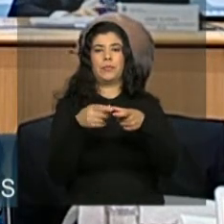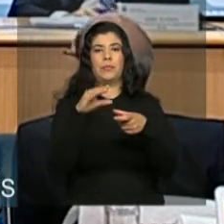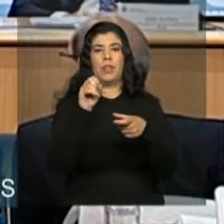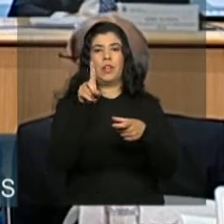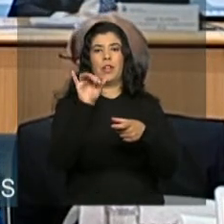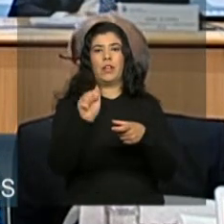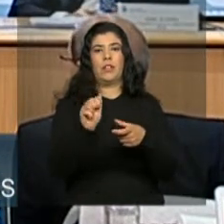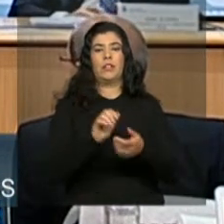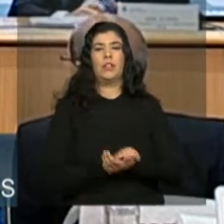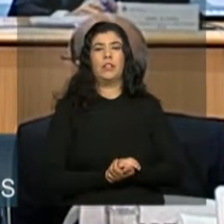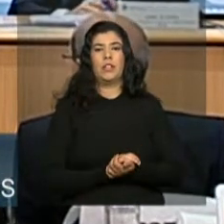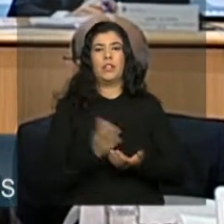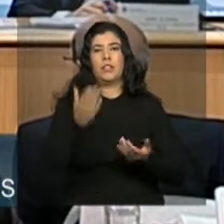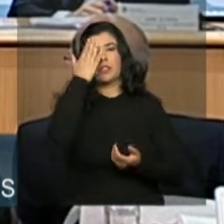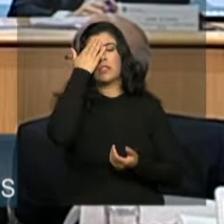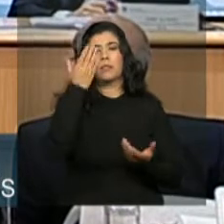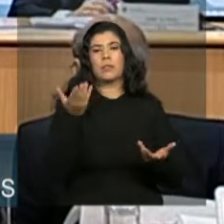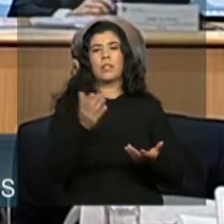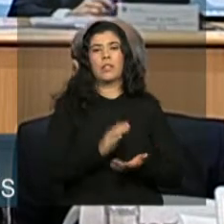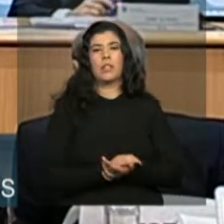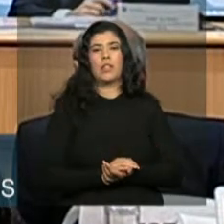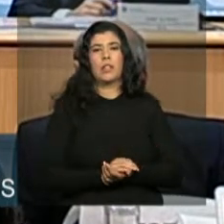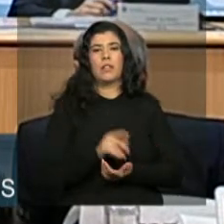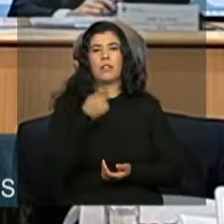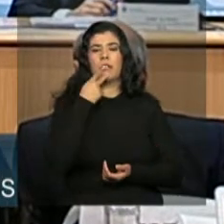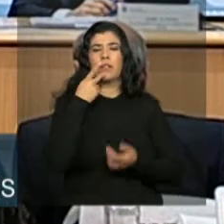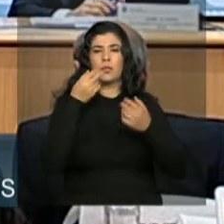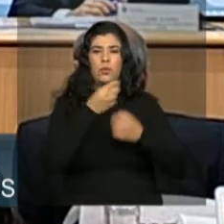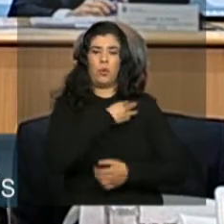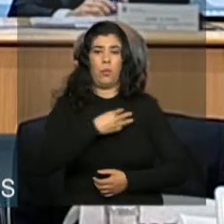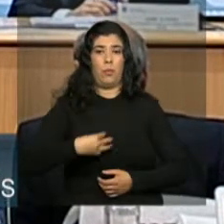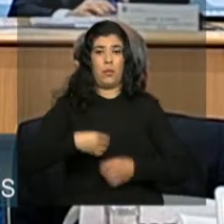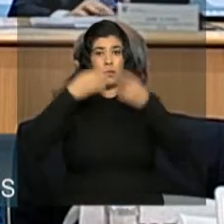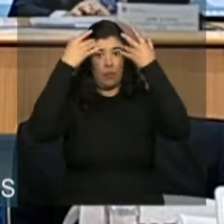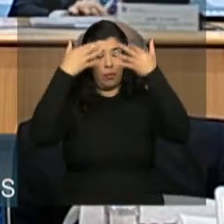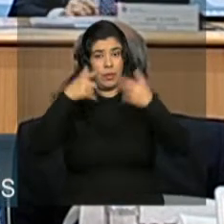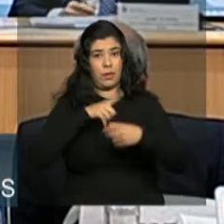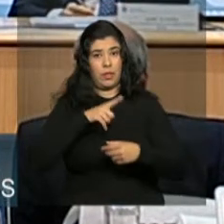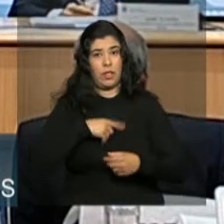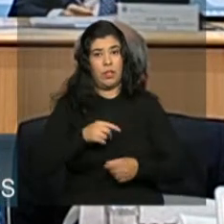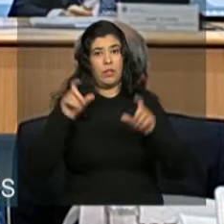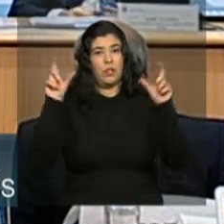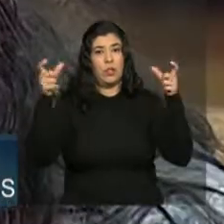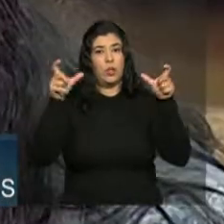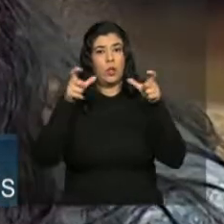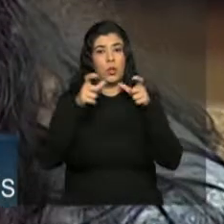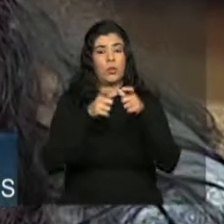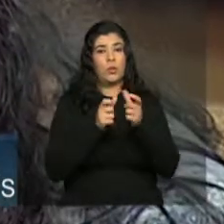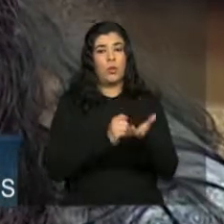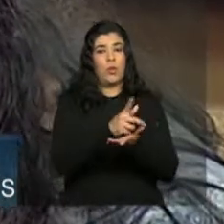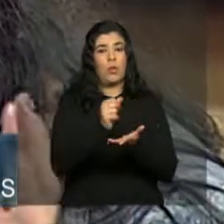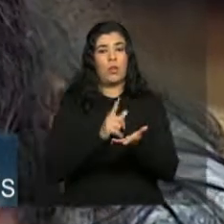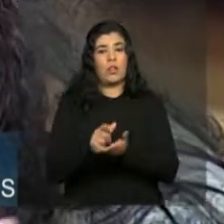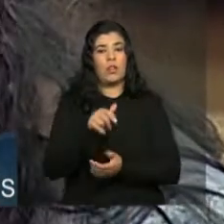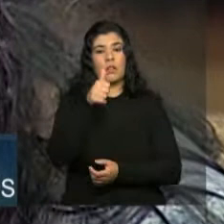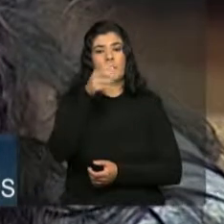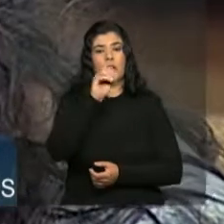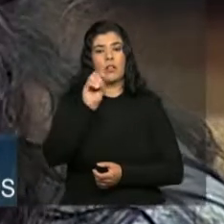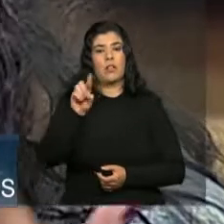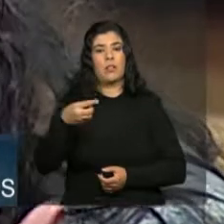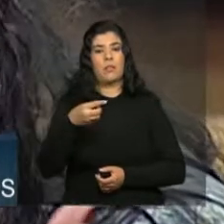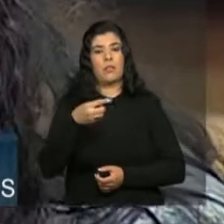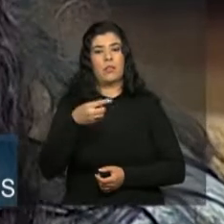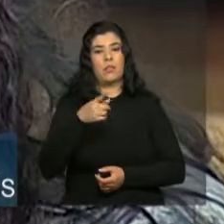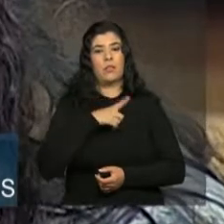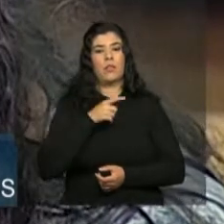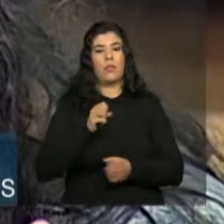Ministro Por favor eu gostaria de saber se eu falo que a redução a expectativa é de uma redução de 100 milhões aí no gasto no mercado Qual que é o